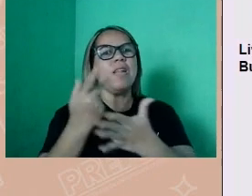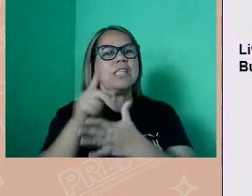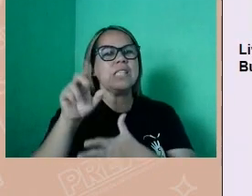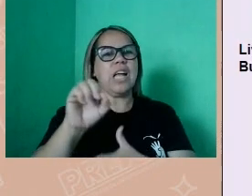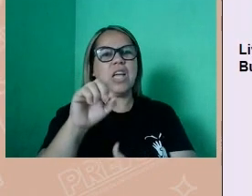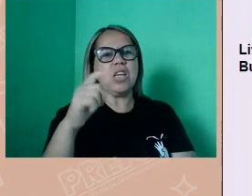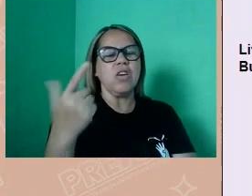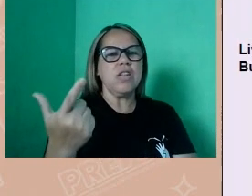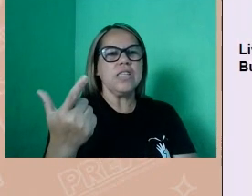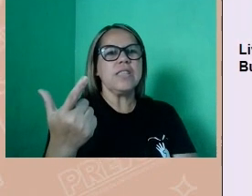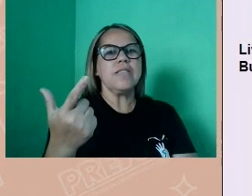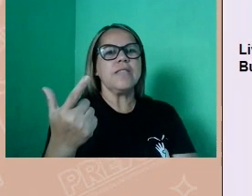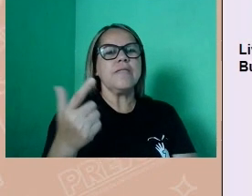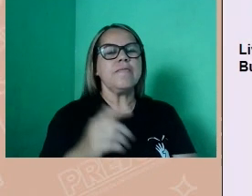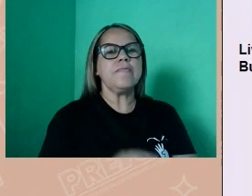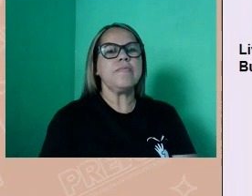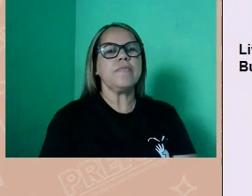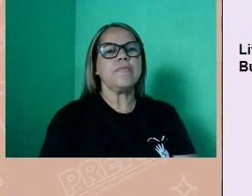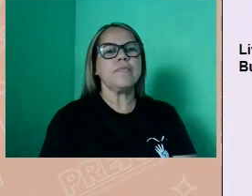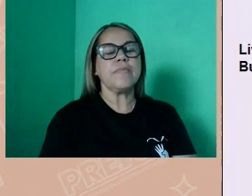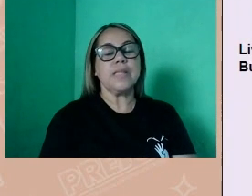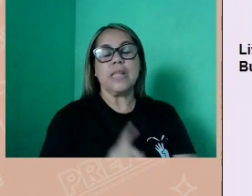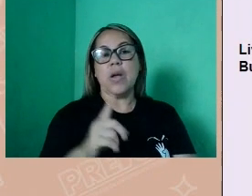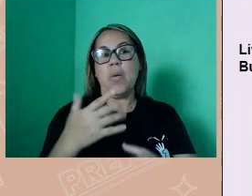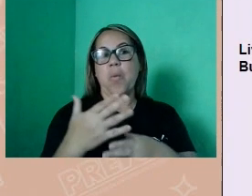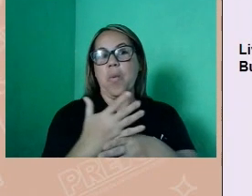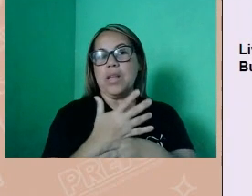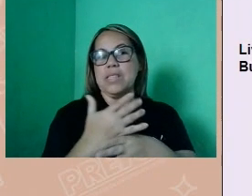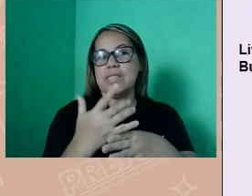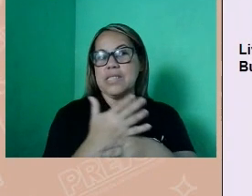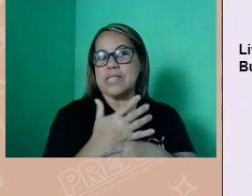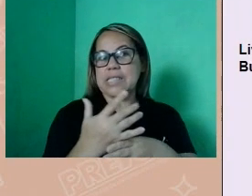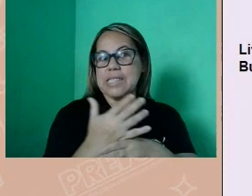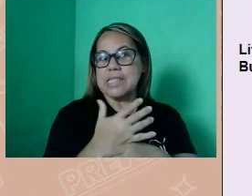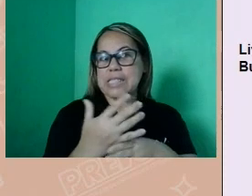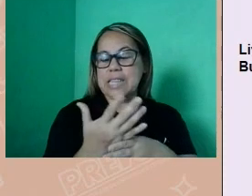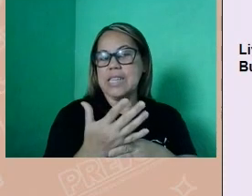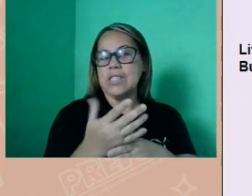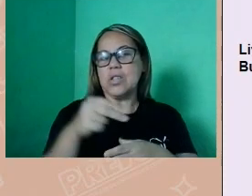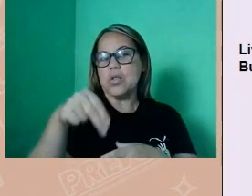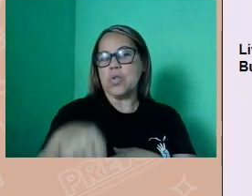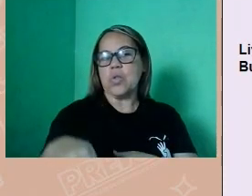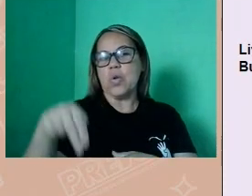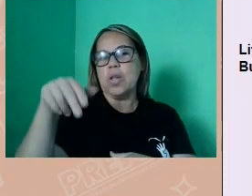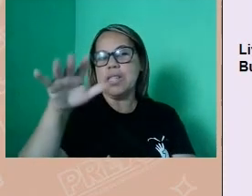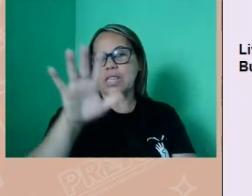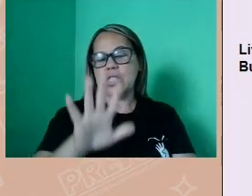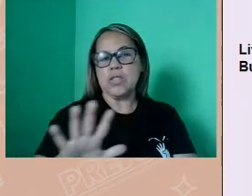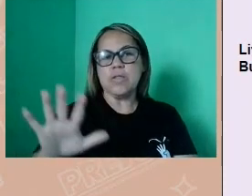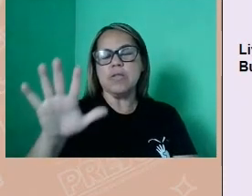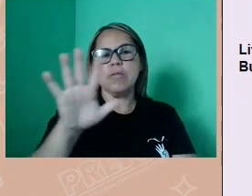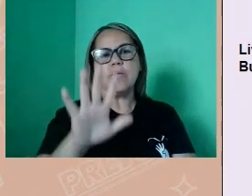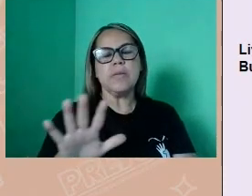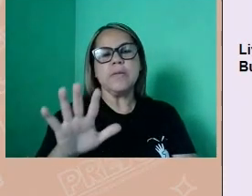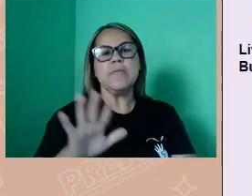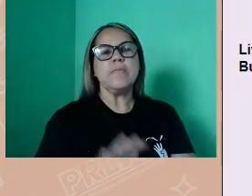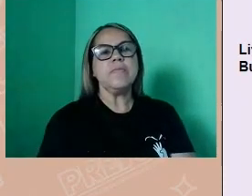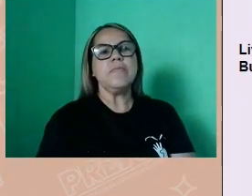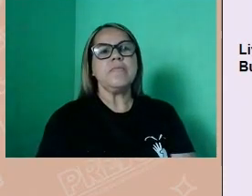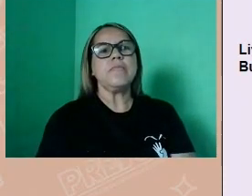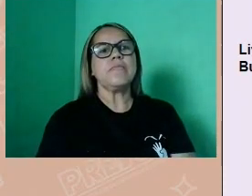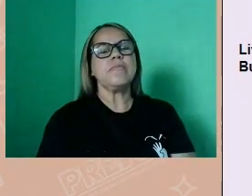northeast Brasil uma cidade litorânea do nordeste do Brasil but in